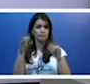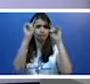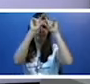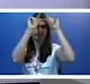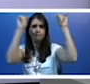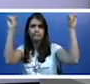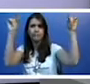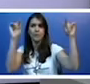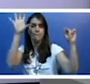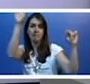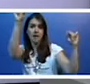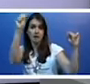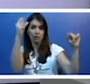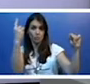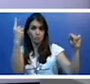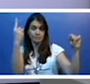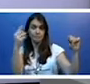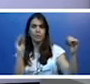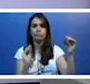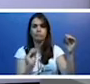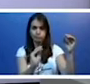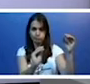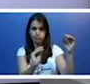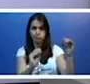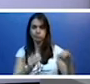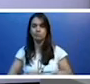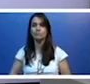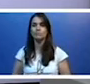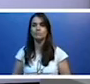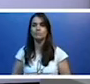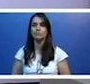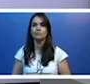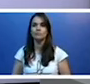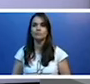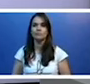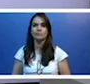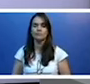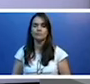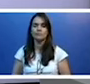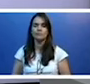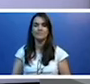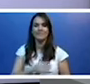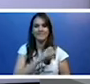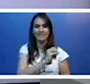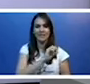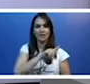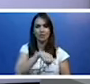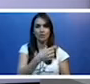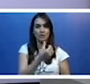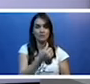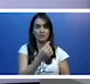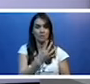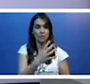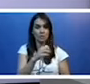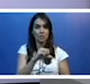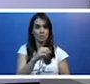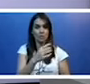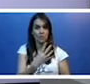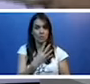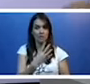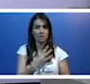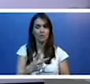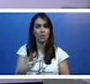vamos pegar essa daqui até gente vamos lugar tá gente 33 coloca 1064 94